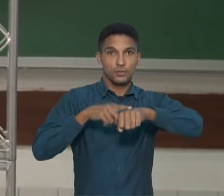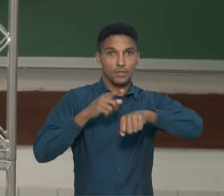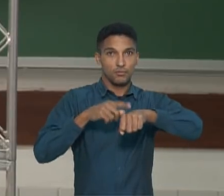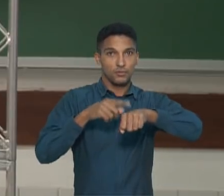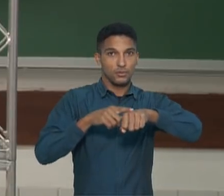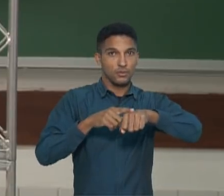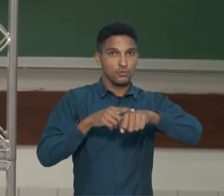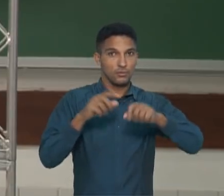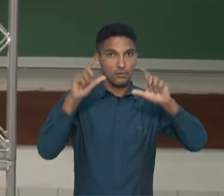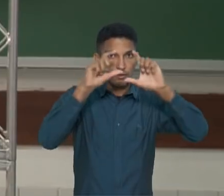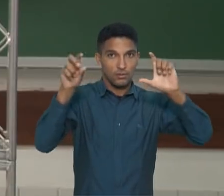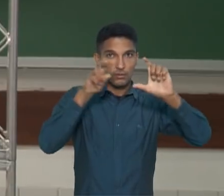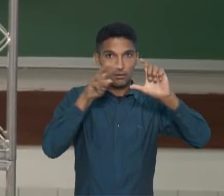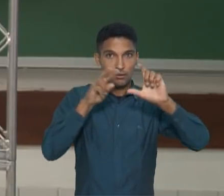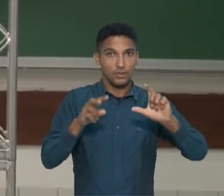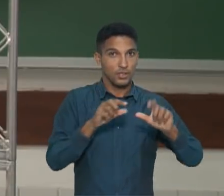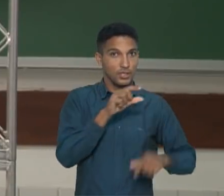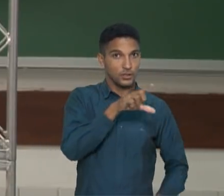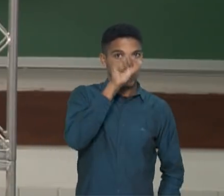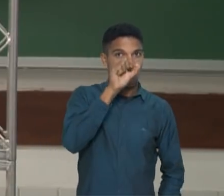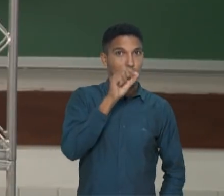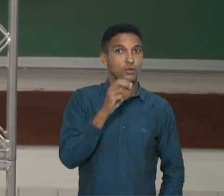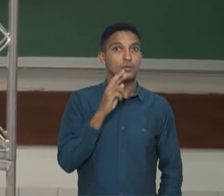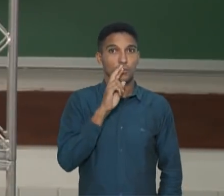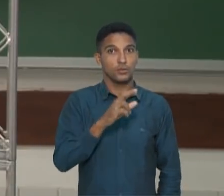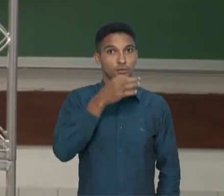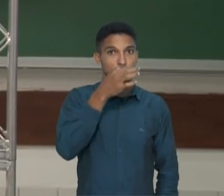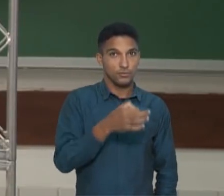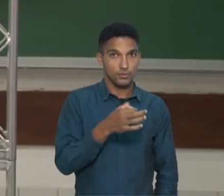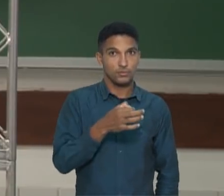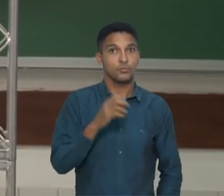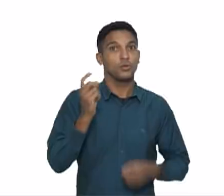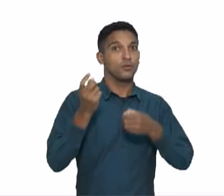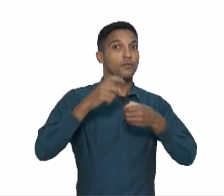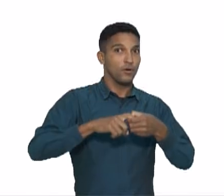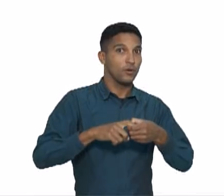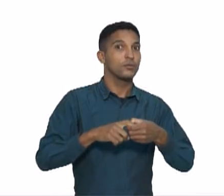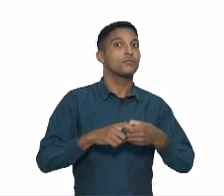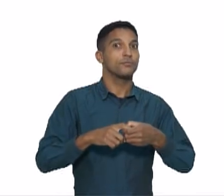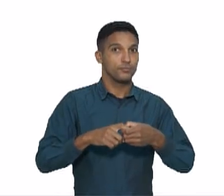refletirem e marcarem um X em uma das alternativas e a gente volta para verificar.